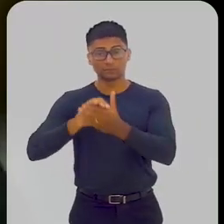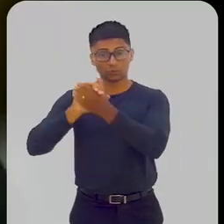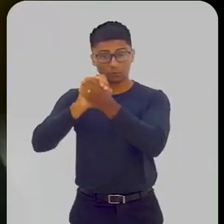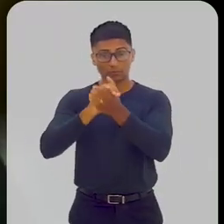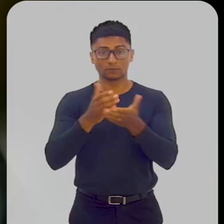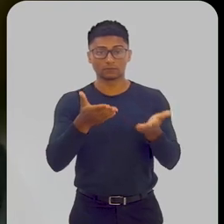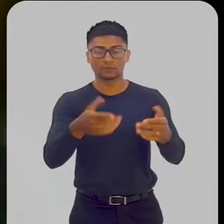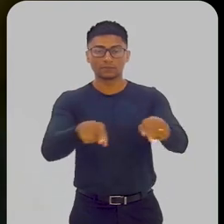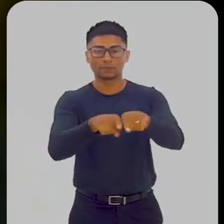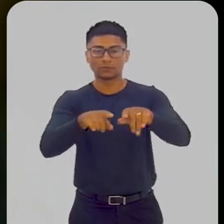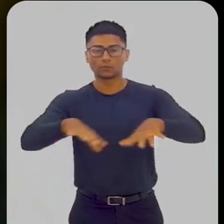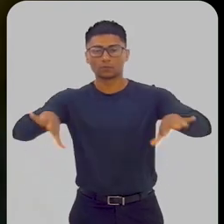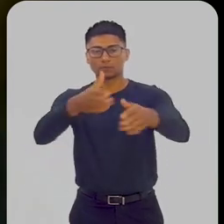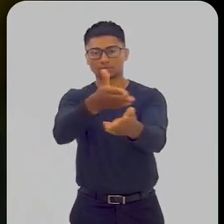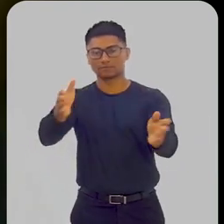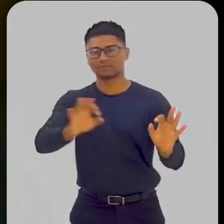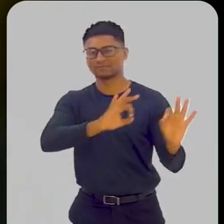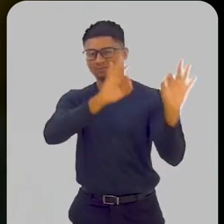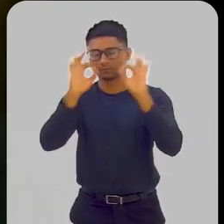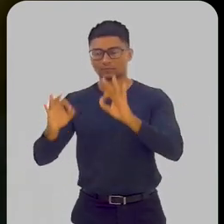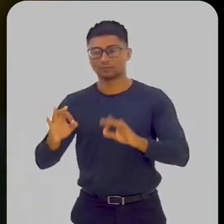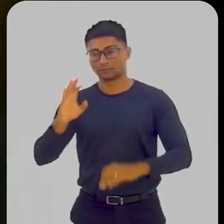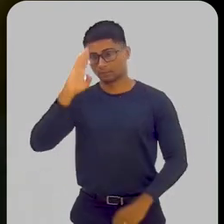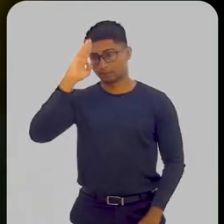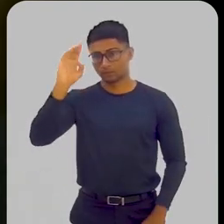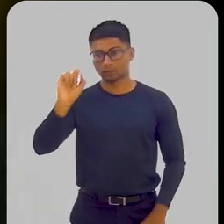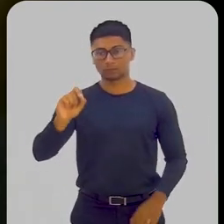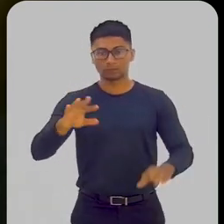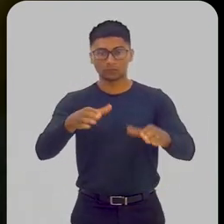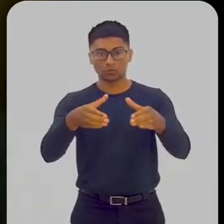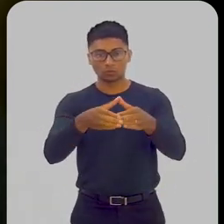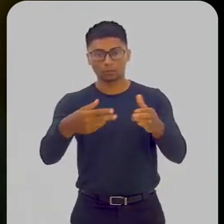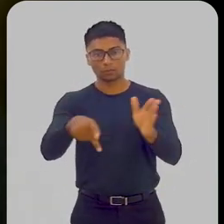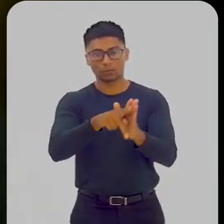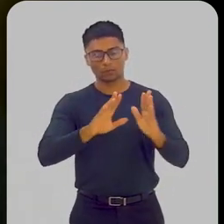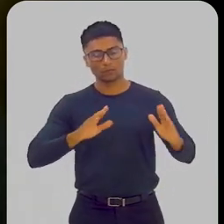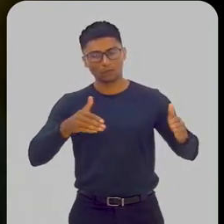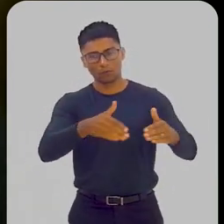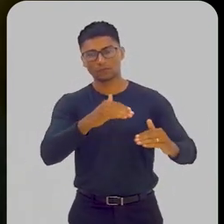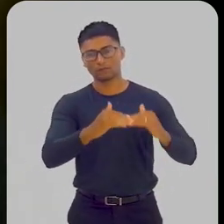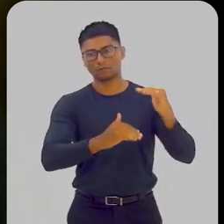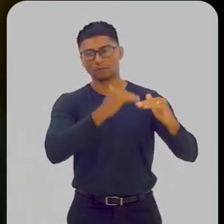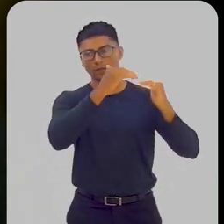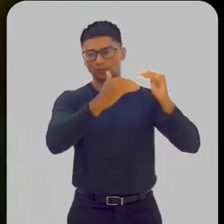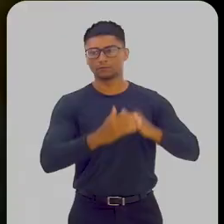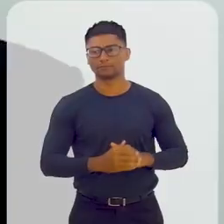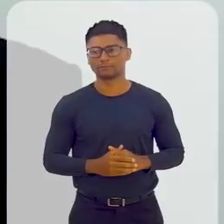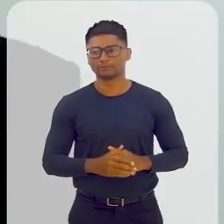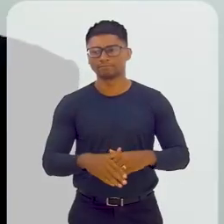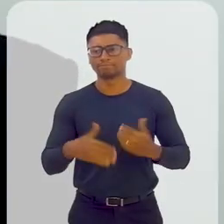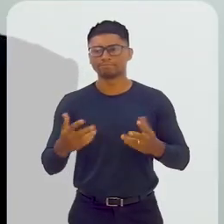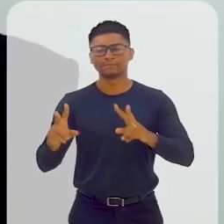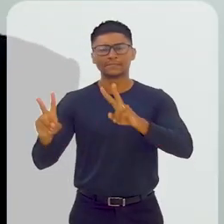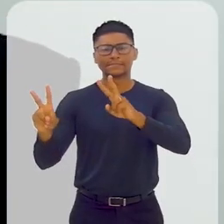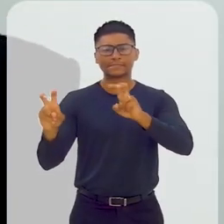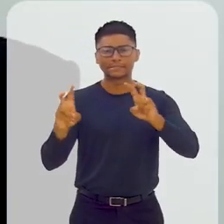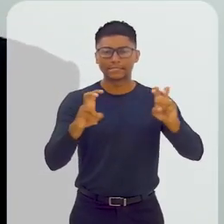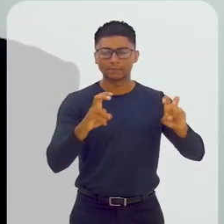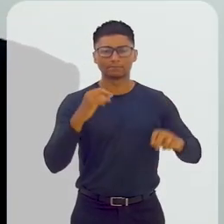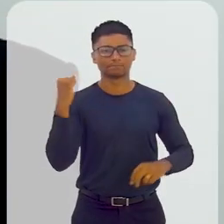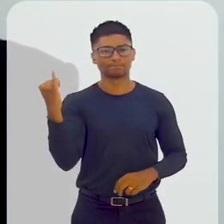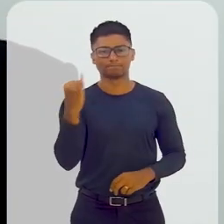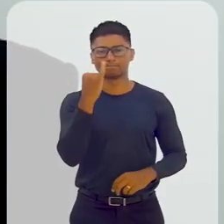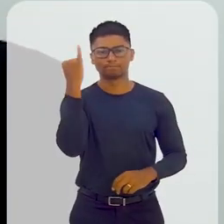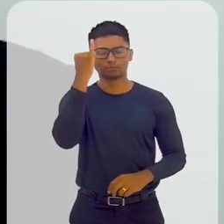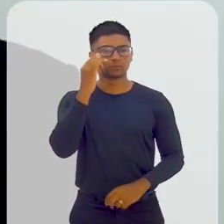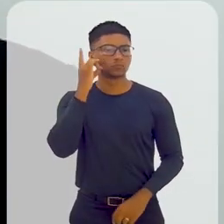Geisa. Eu cumprimento você, os ouvintes todos, em especial toda a equipe do Fórum de Desenvolvimento. Quais são os temas que não